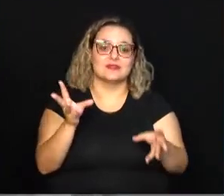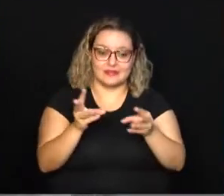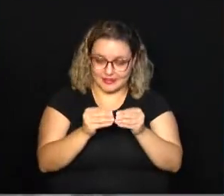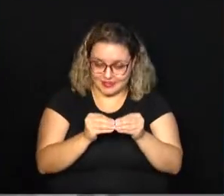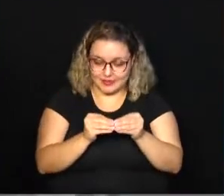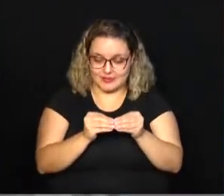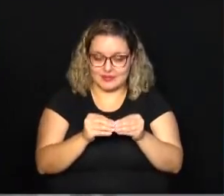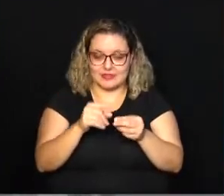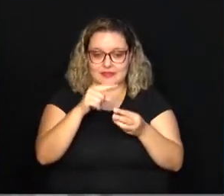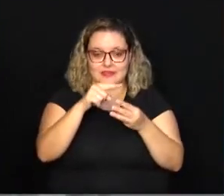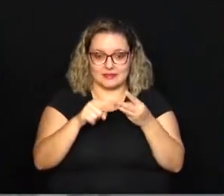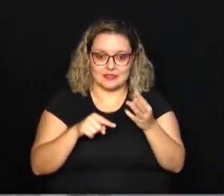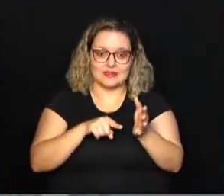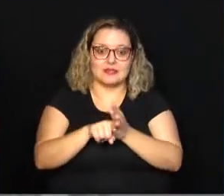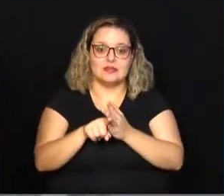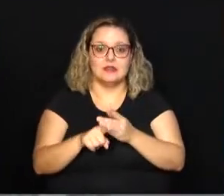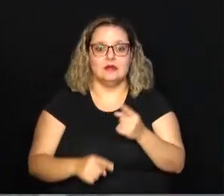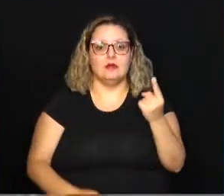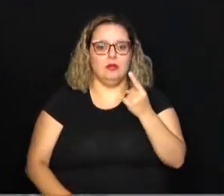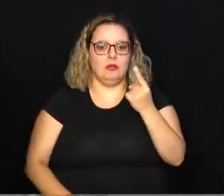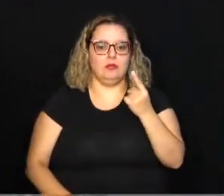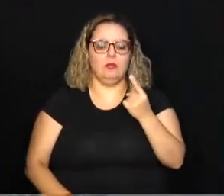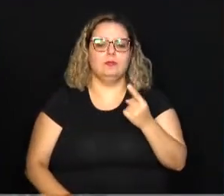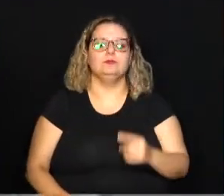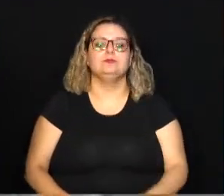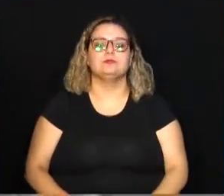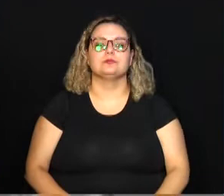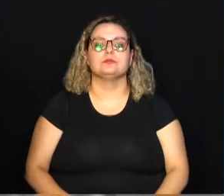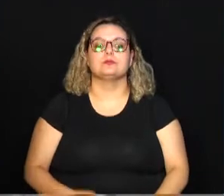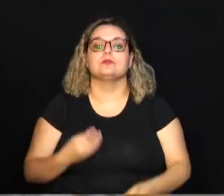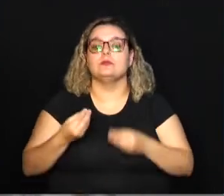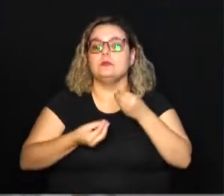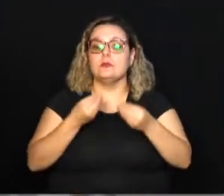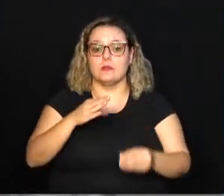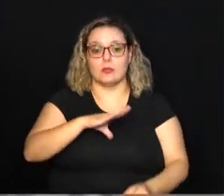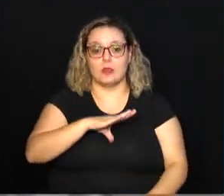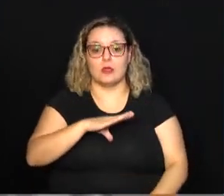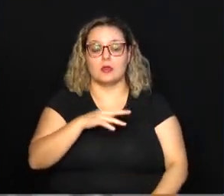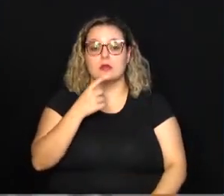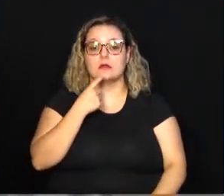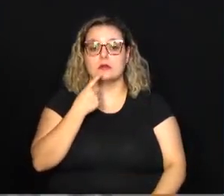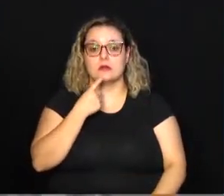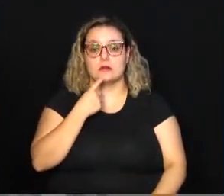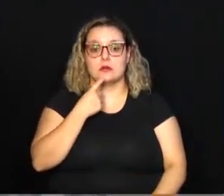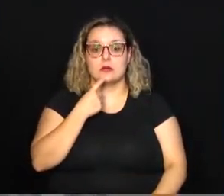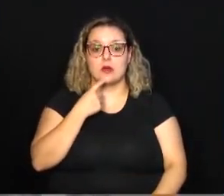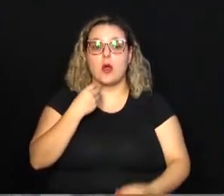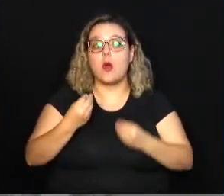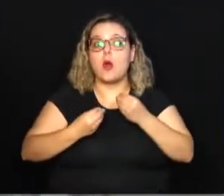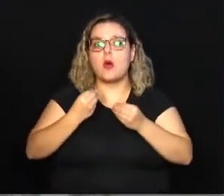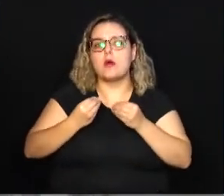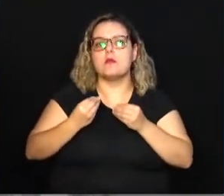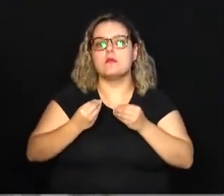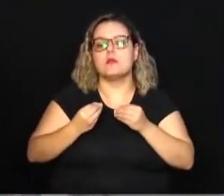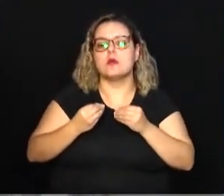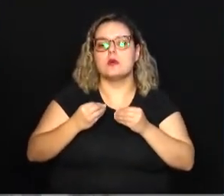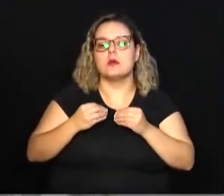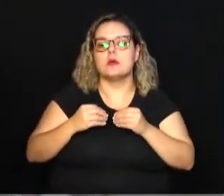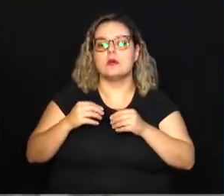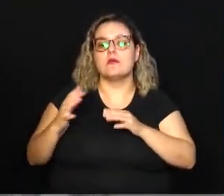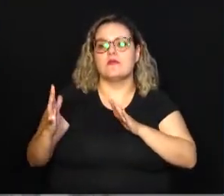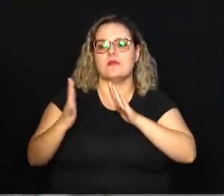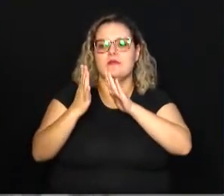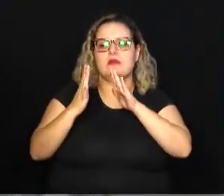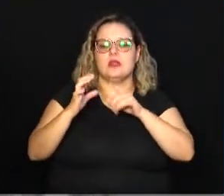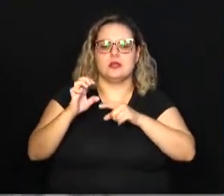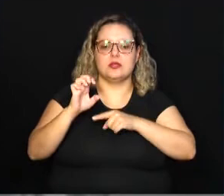questões. A primeira questão é sobre a situação de Campinas no cenário estadual. Porque, assim, uma coisa